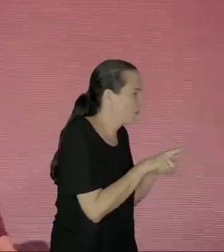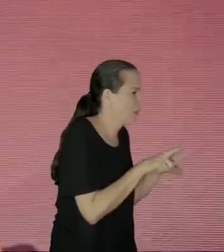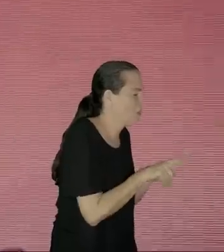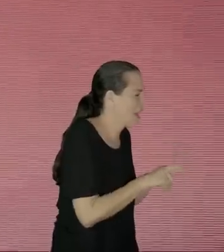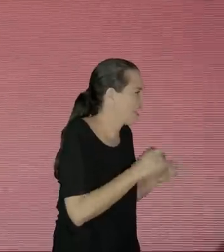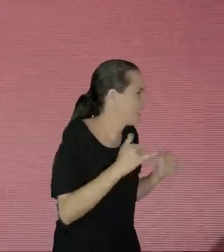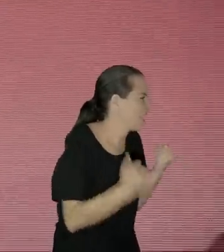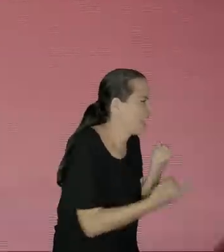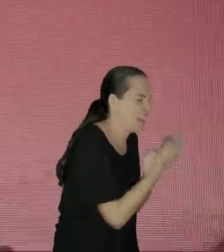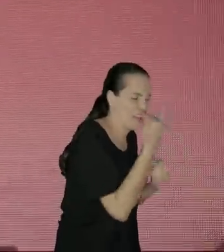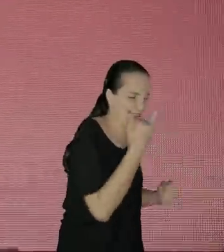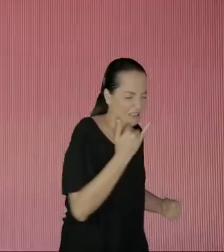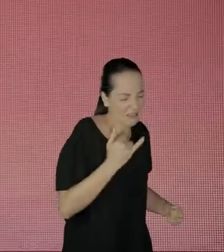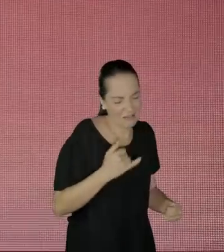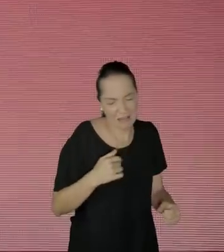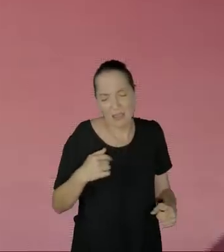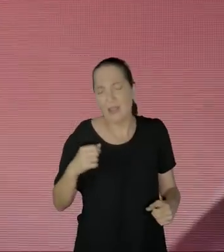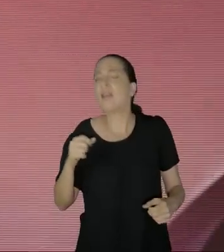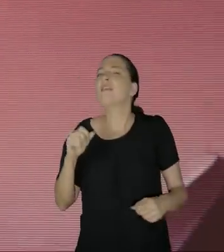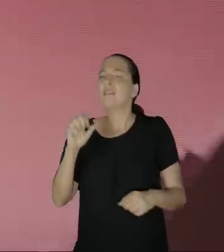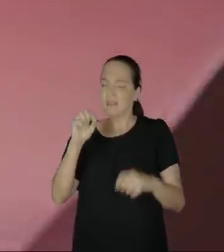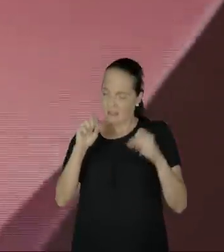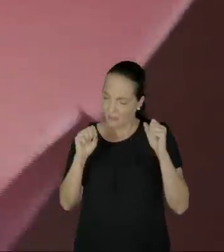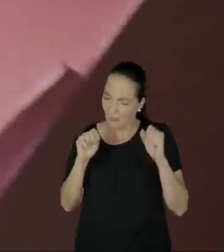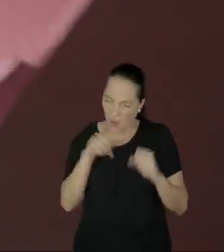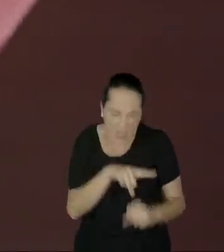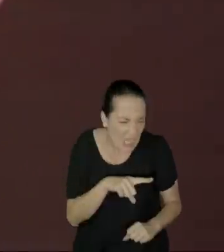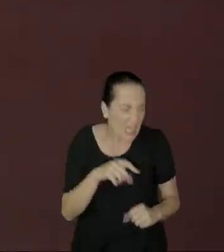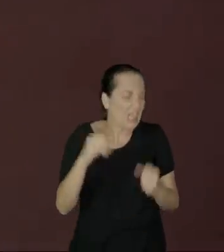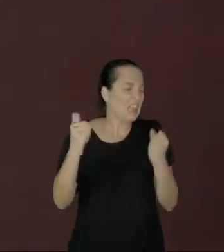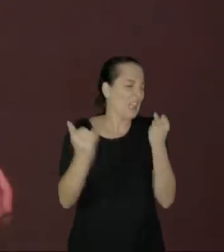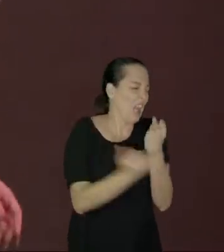que sou pecador. És um traidor.